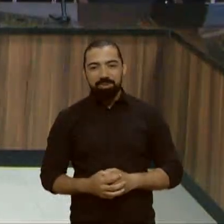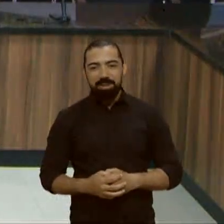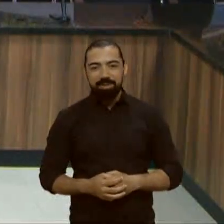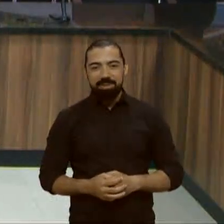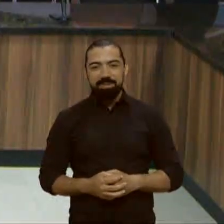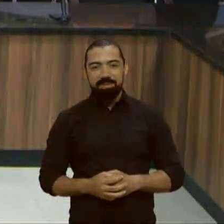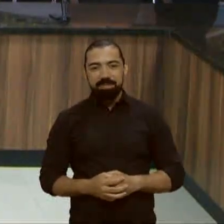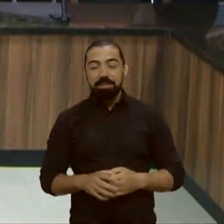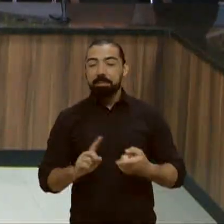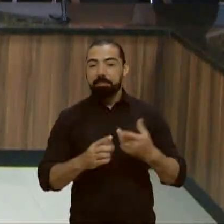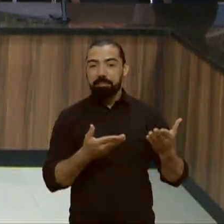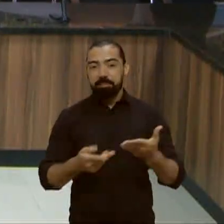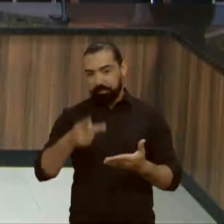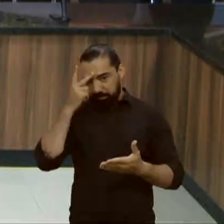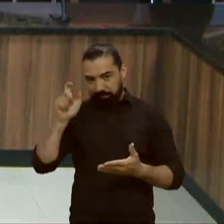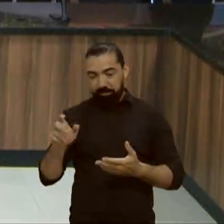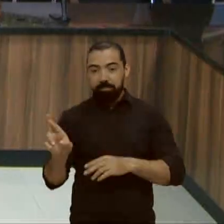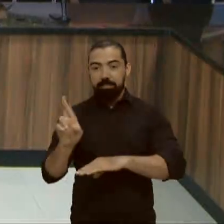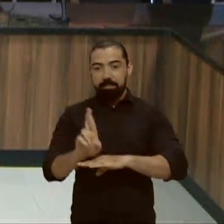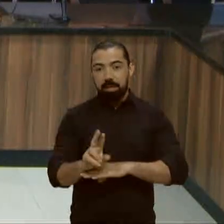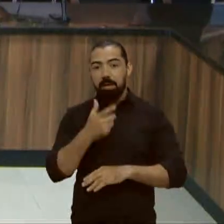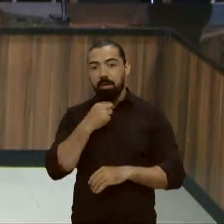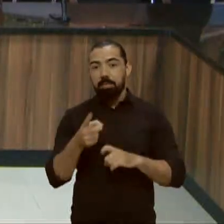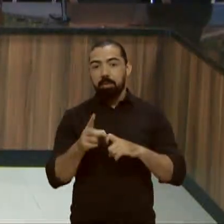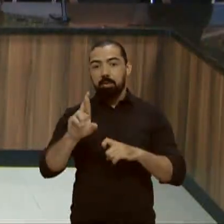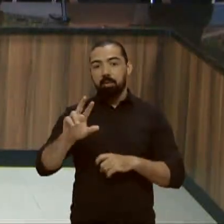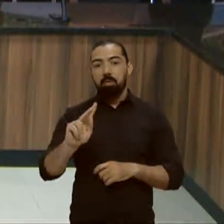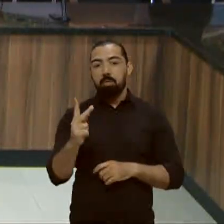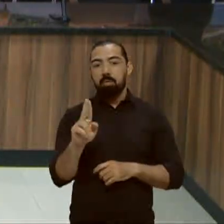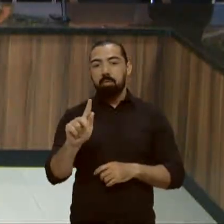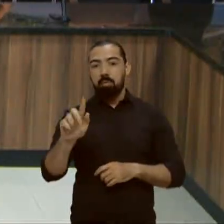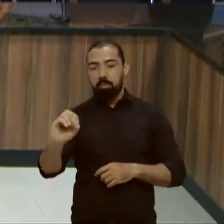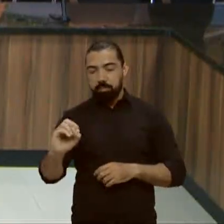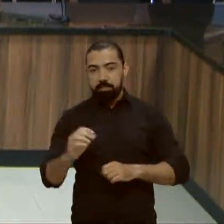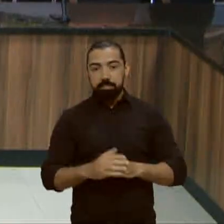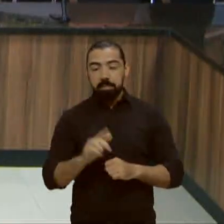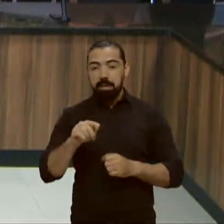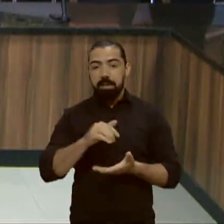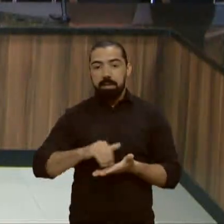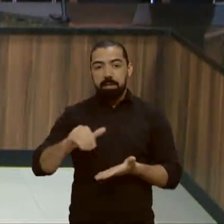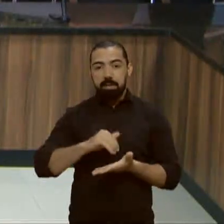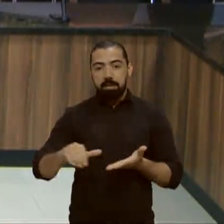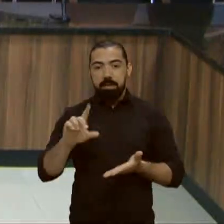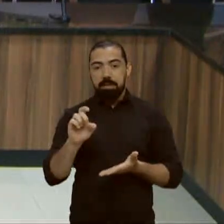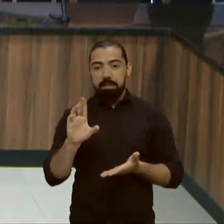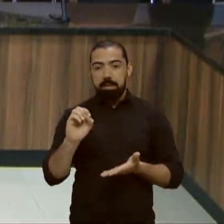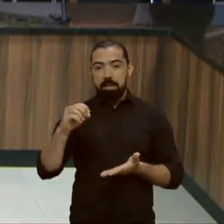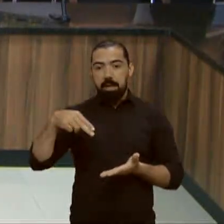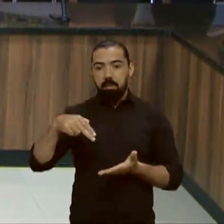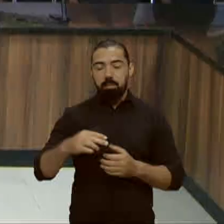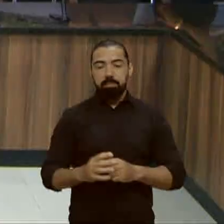Gostaria de convidar para compor a mesa conosco o Dr. Hugo Vasconcelos Thierez, secretário do DECOM Ceará.